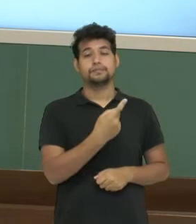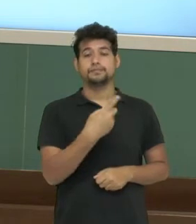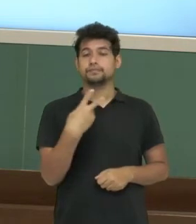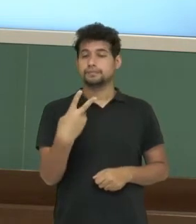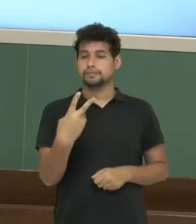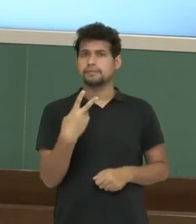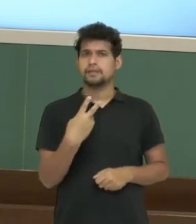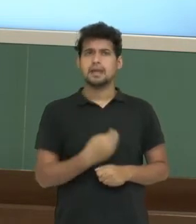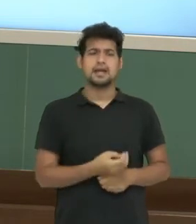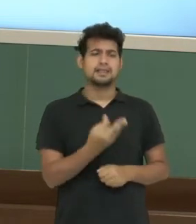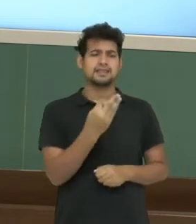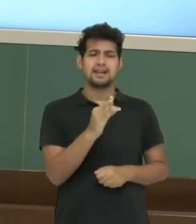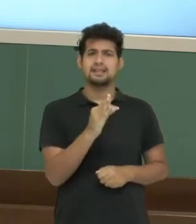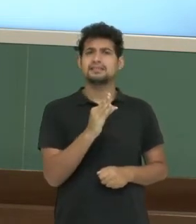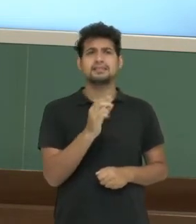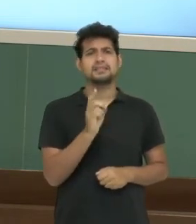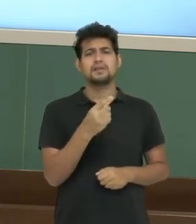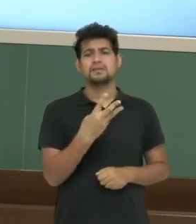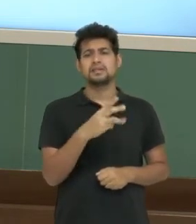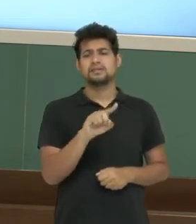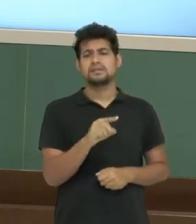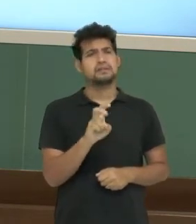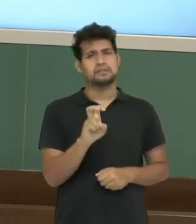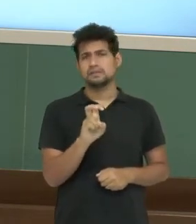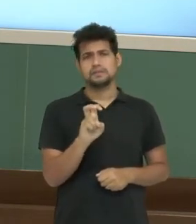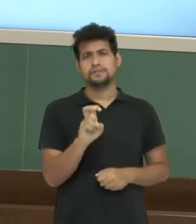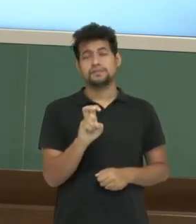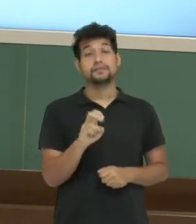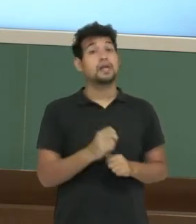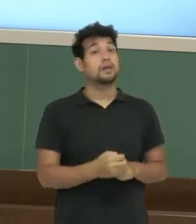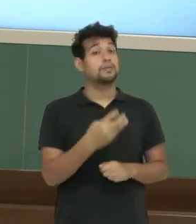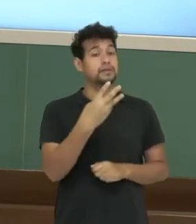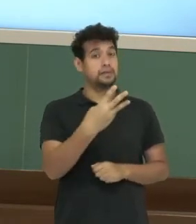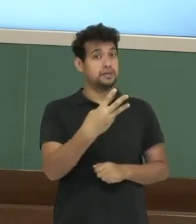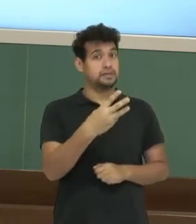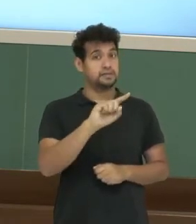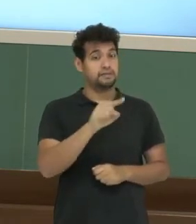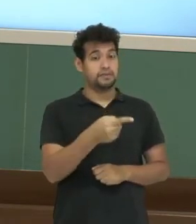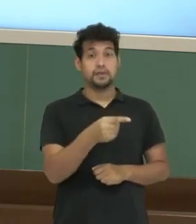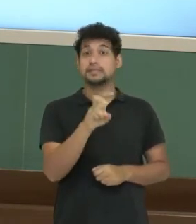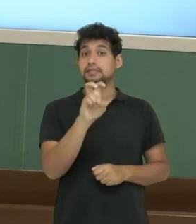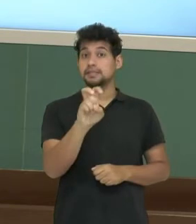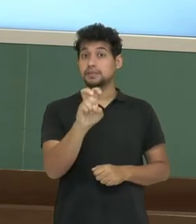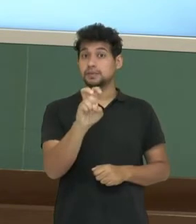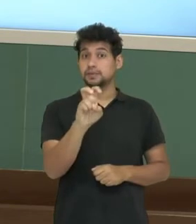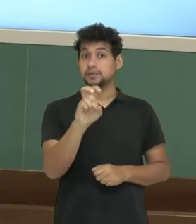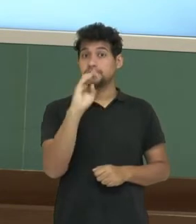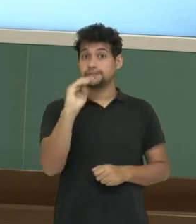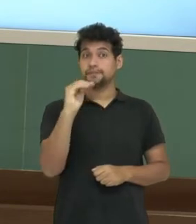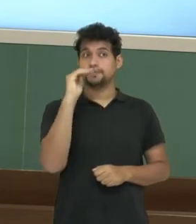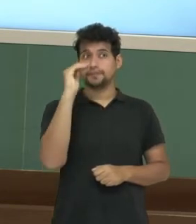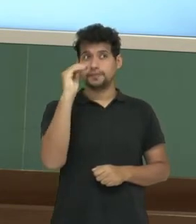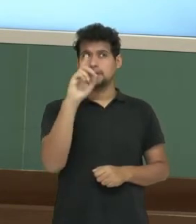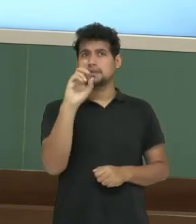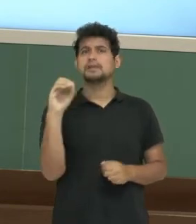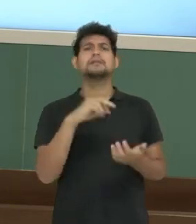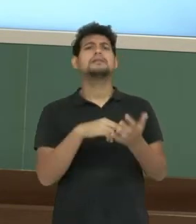a taxa, não o 3,5%, é o 3,5 sobre 100, que